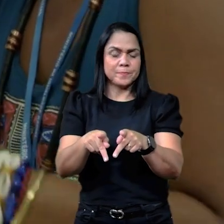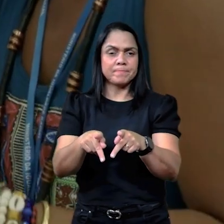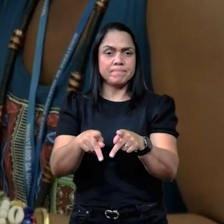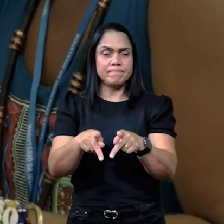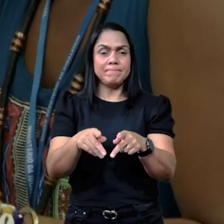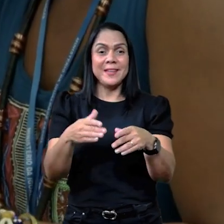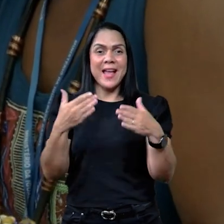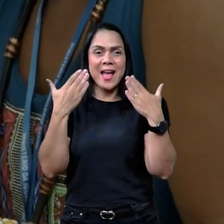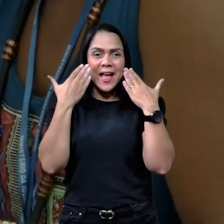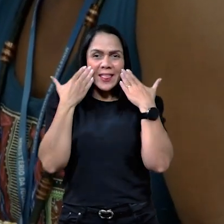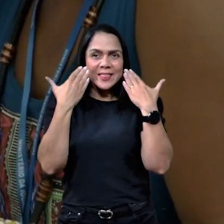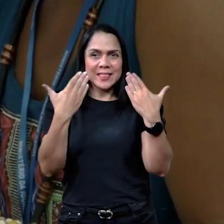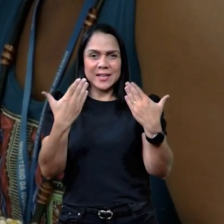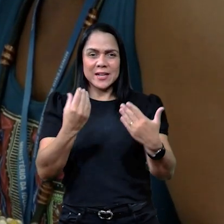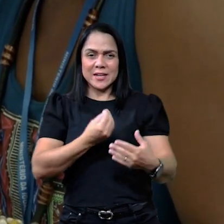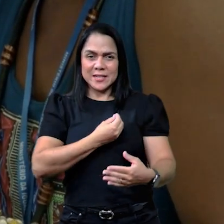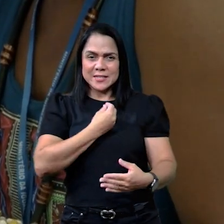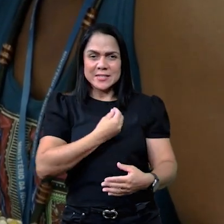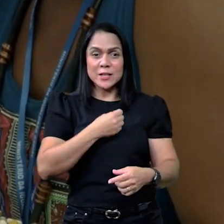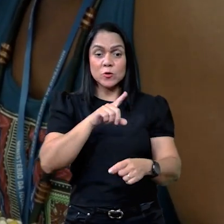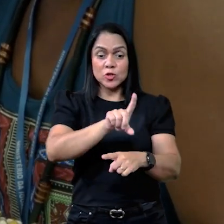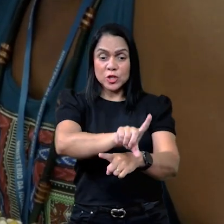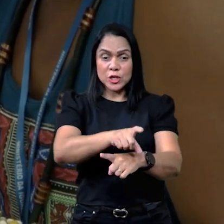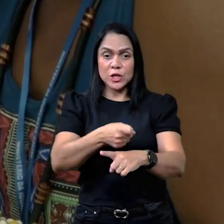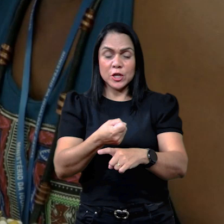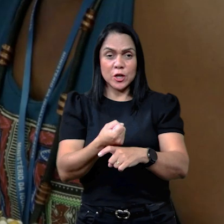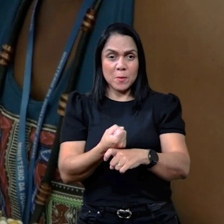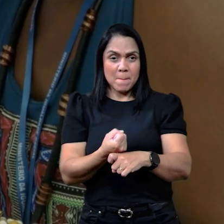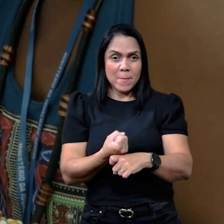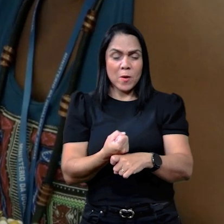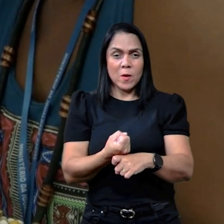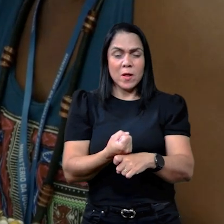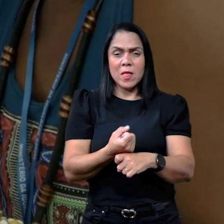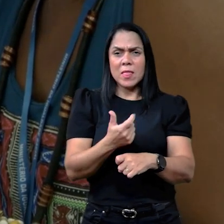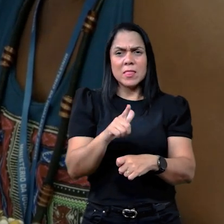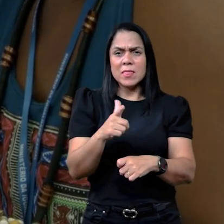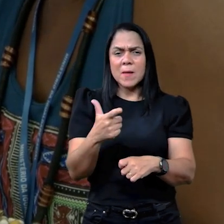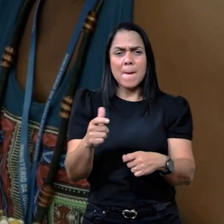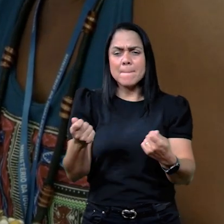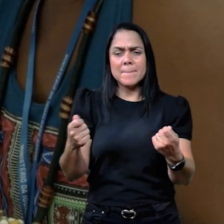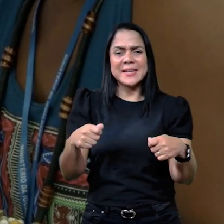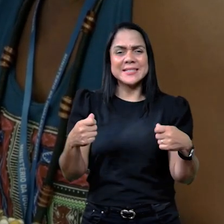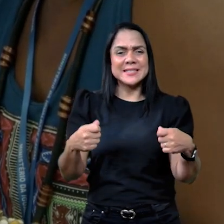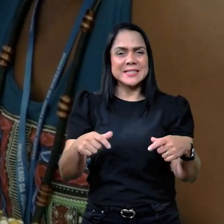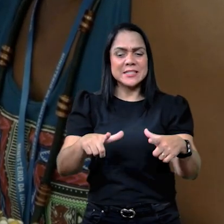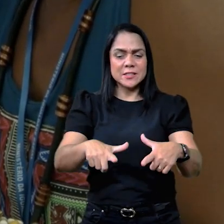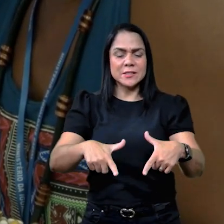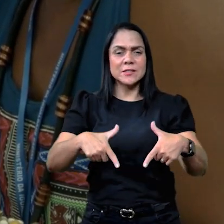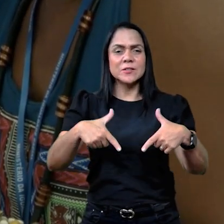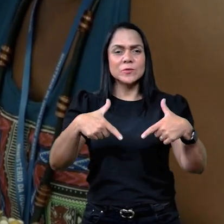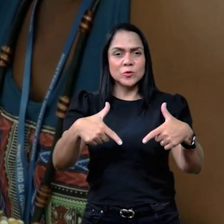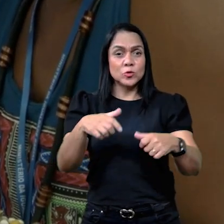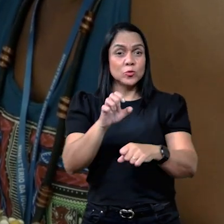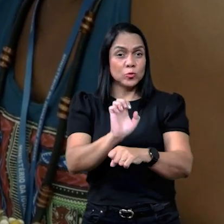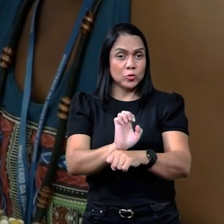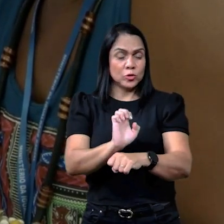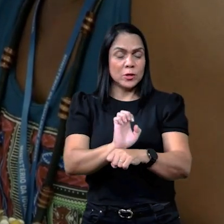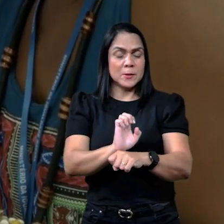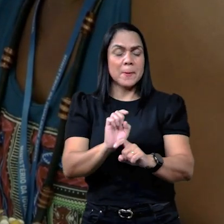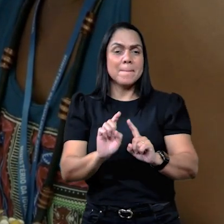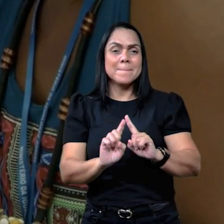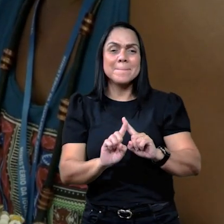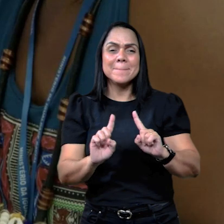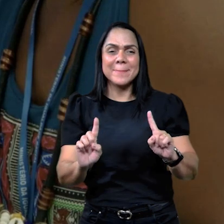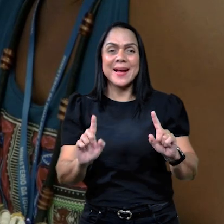A autodeclaração quilombola, ela independe de uma certificação pelo Estado. Mas